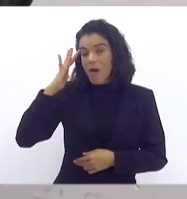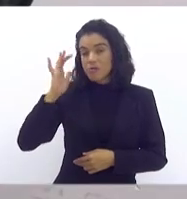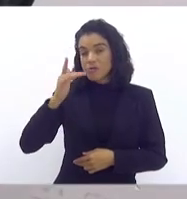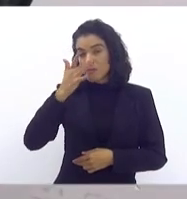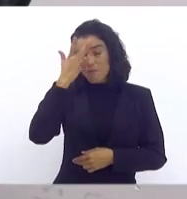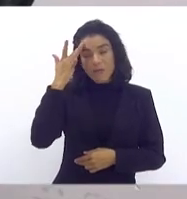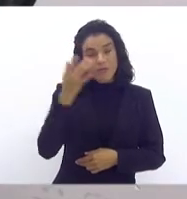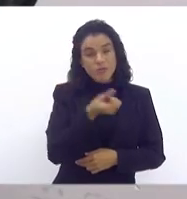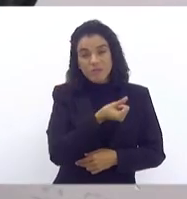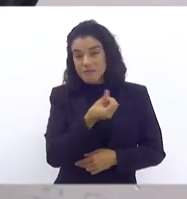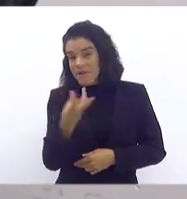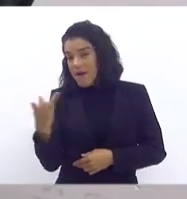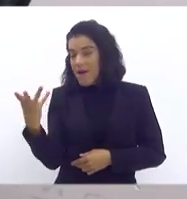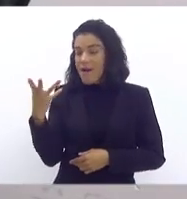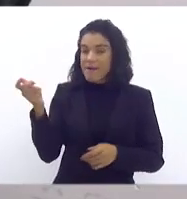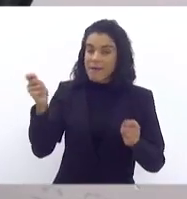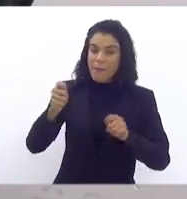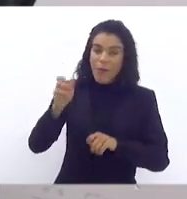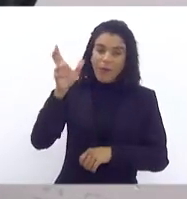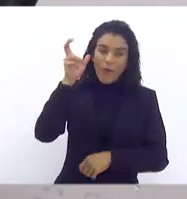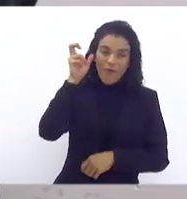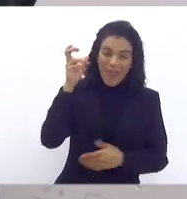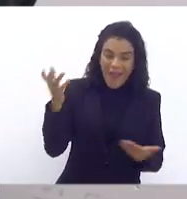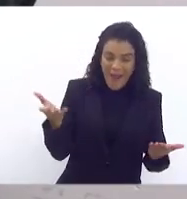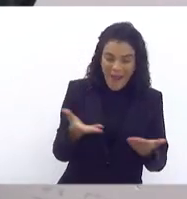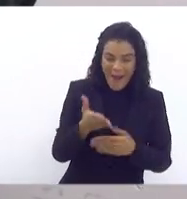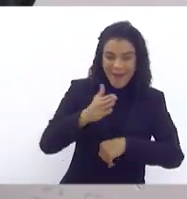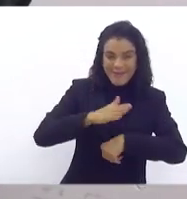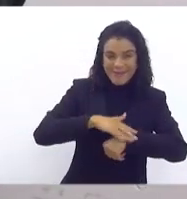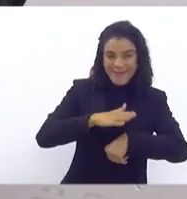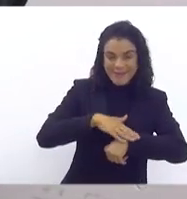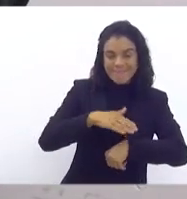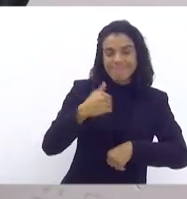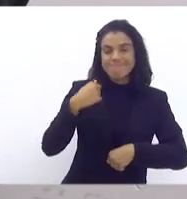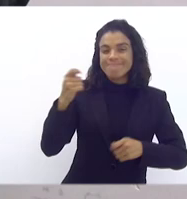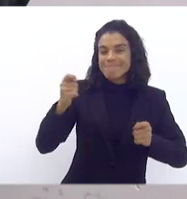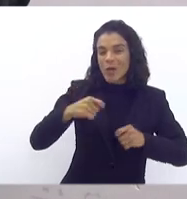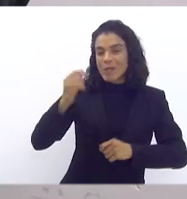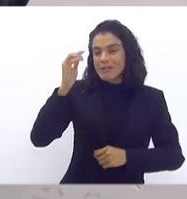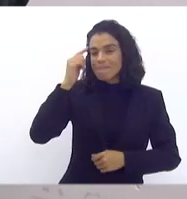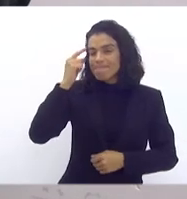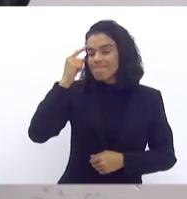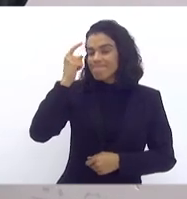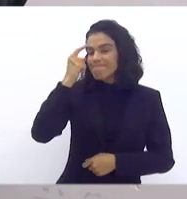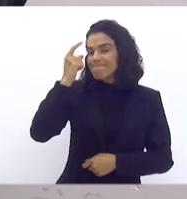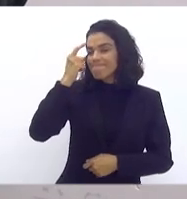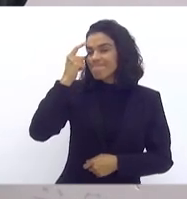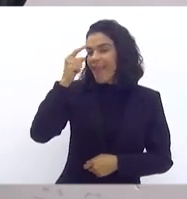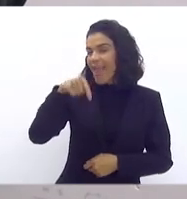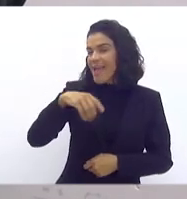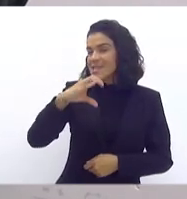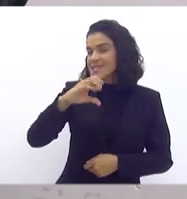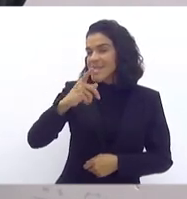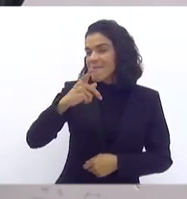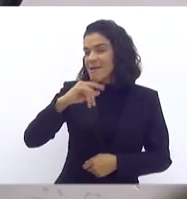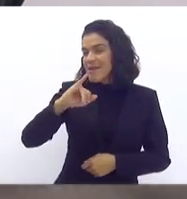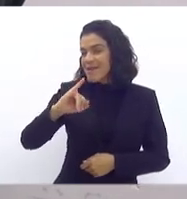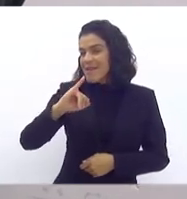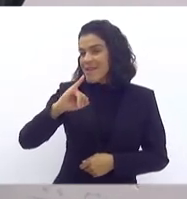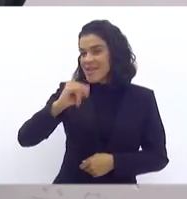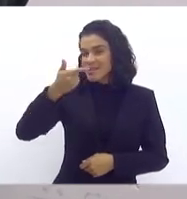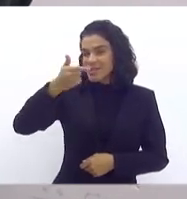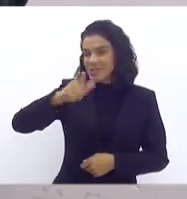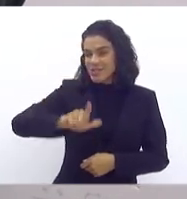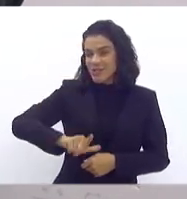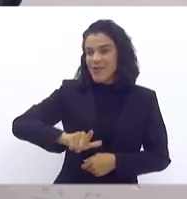pessoas que podem ouvir o senhor agora eh pode pensar que esta CPI já está se repetindo